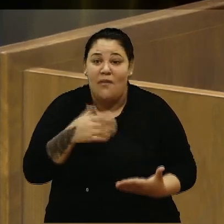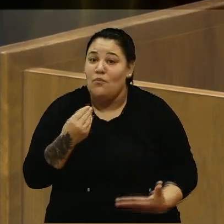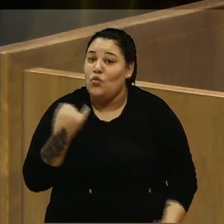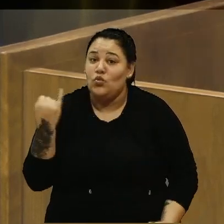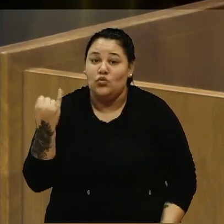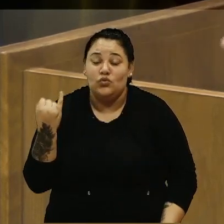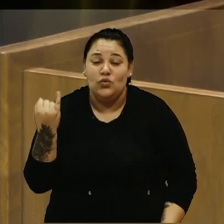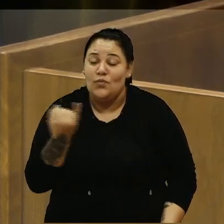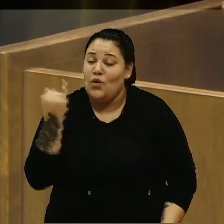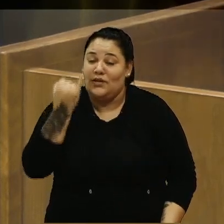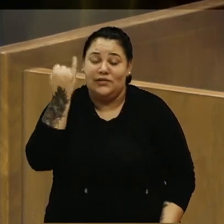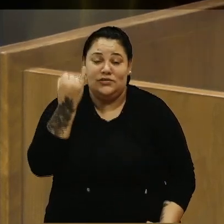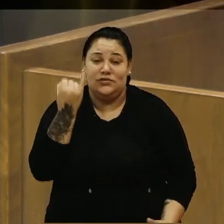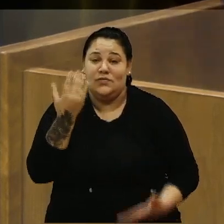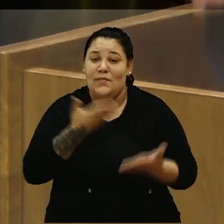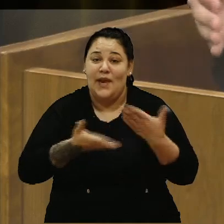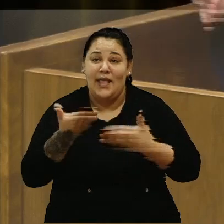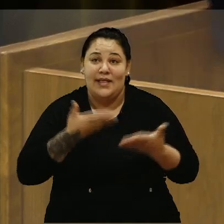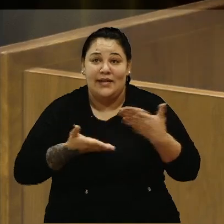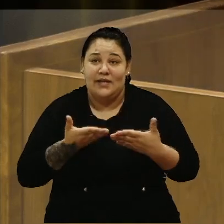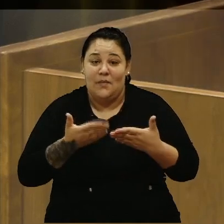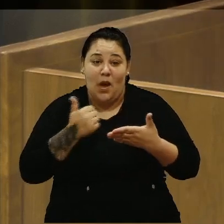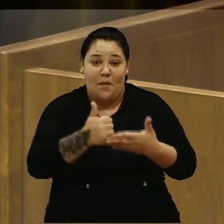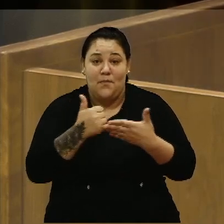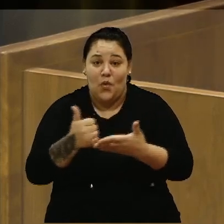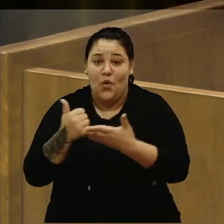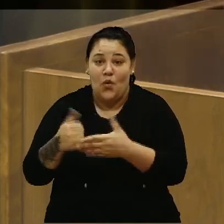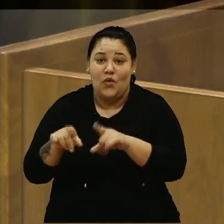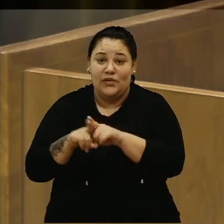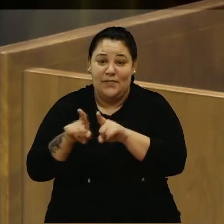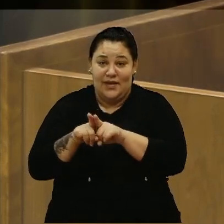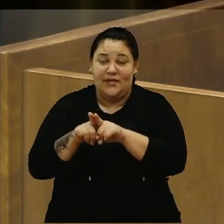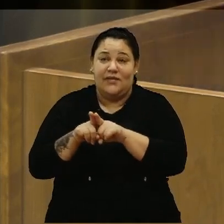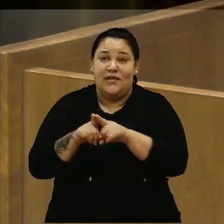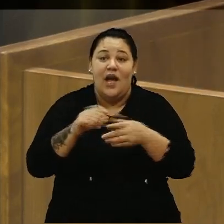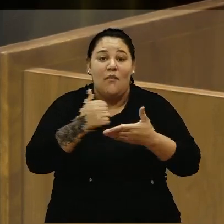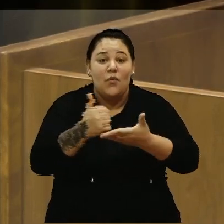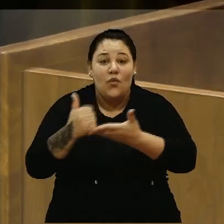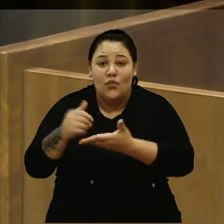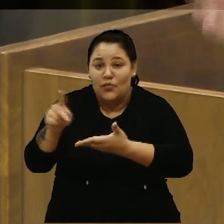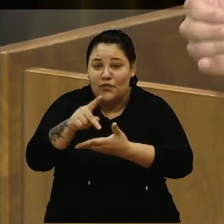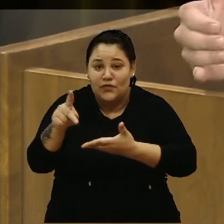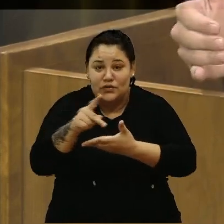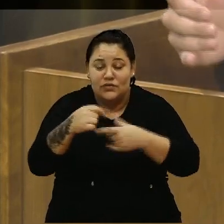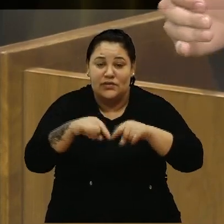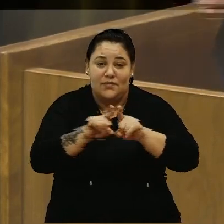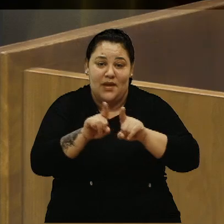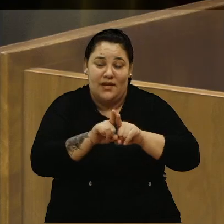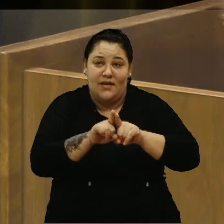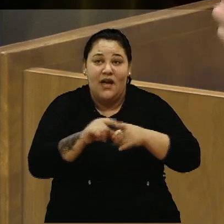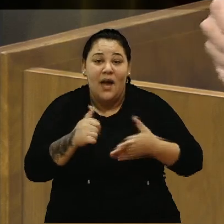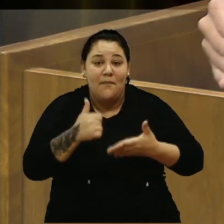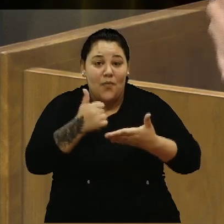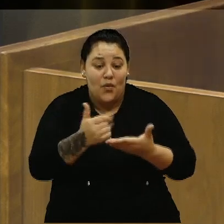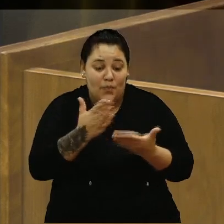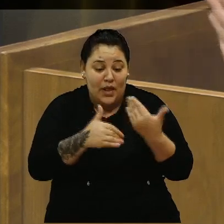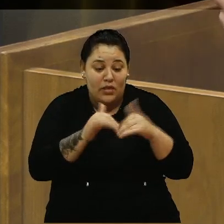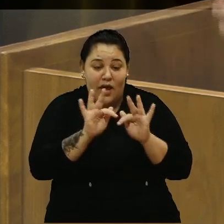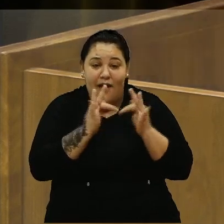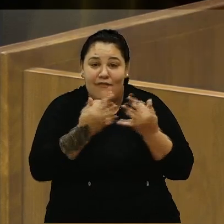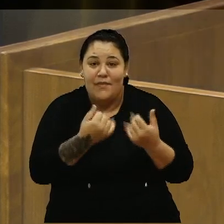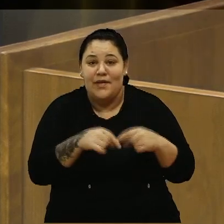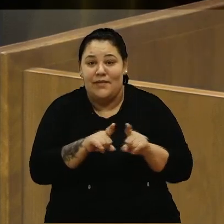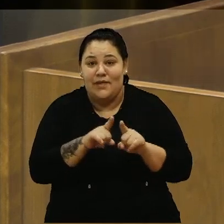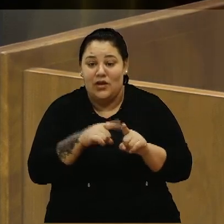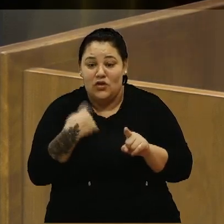para que a gente possa tratar, para que seja um suporte para a direção, para que seja um suporte para os professores, para que seja um suporte para as famílias. Nós,